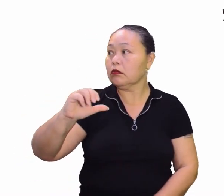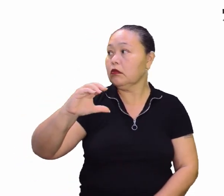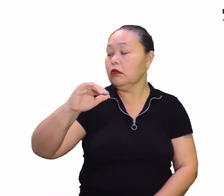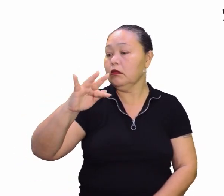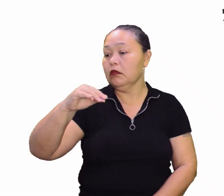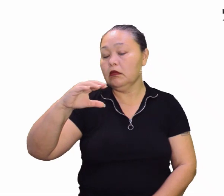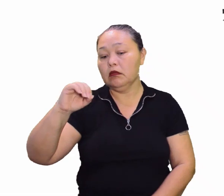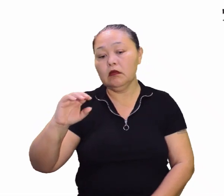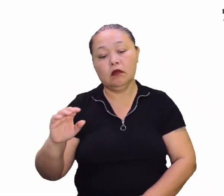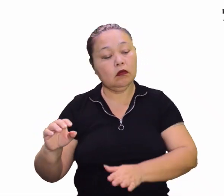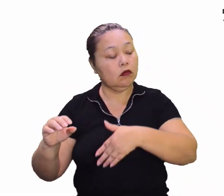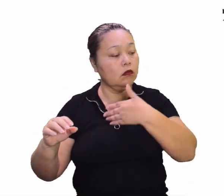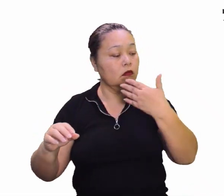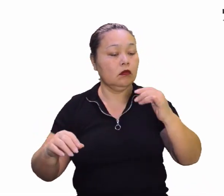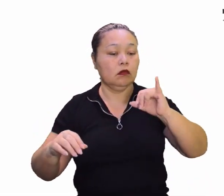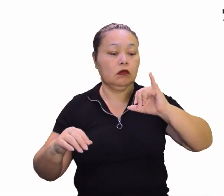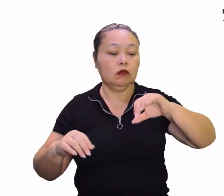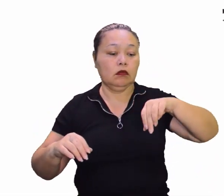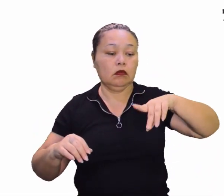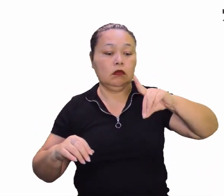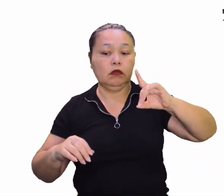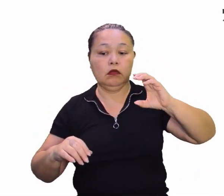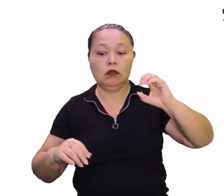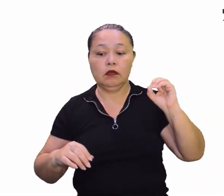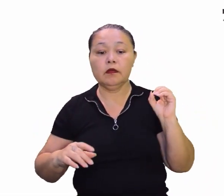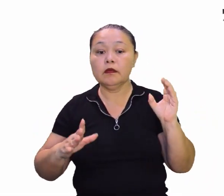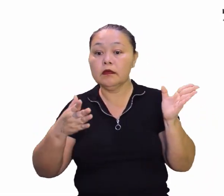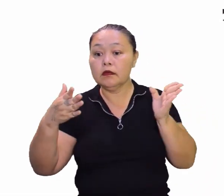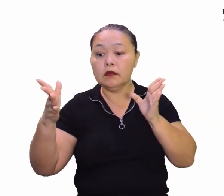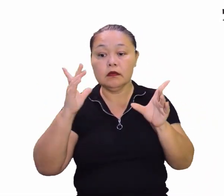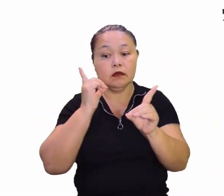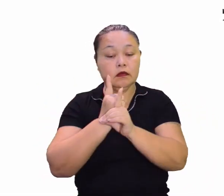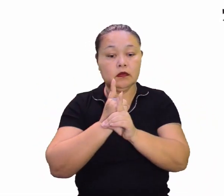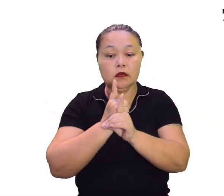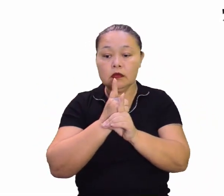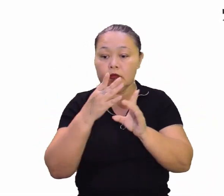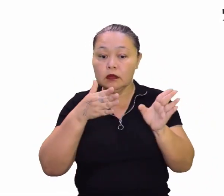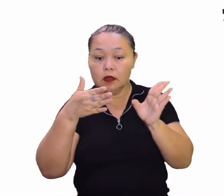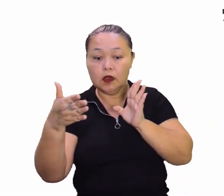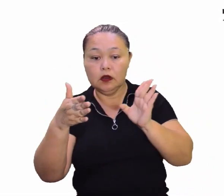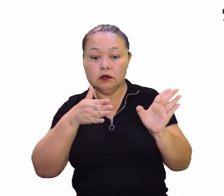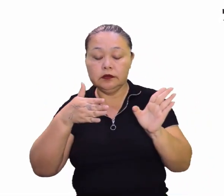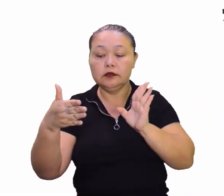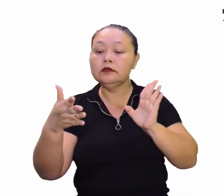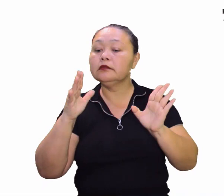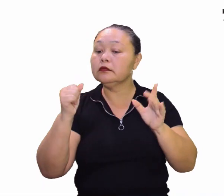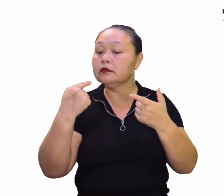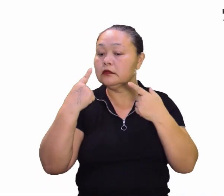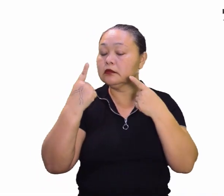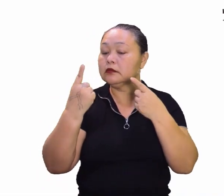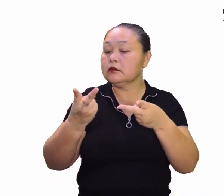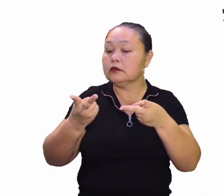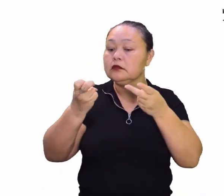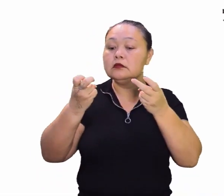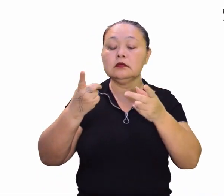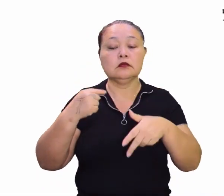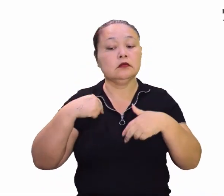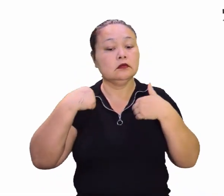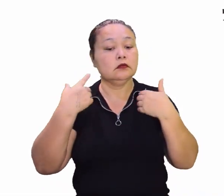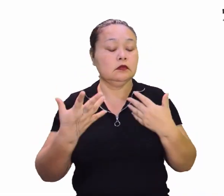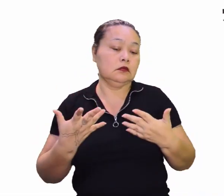outro o Oceano Índico. Então, pela localização de Singapura, a gente pode perceber que ela